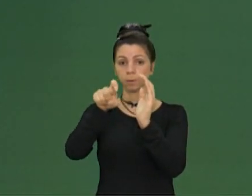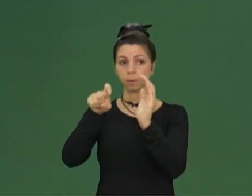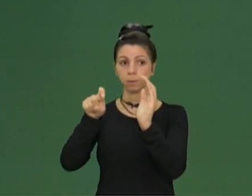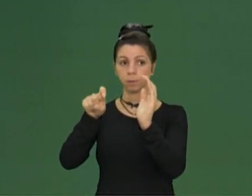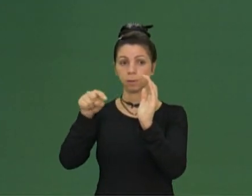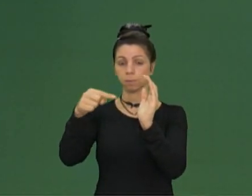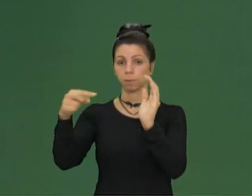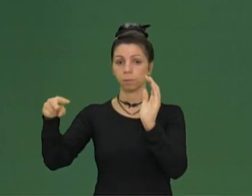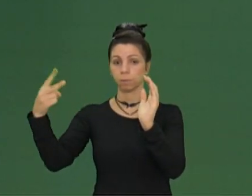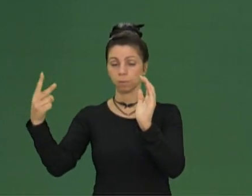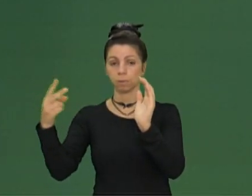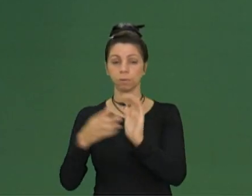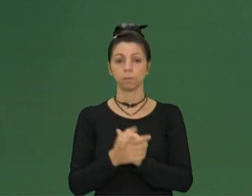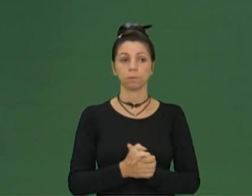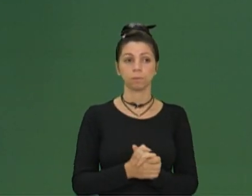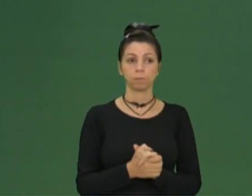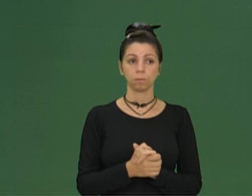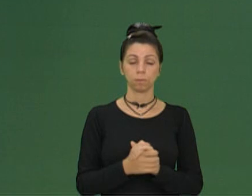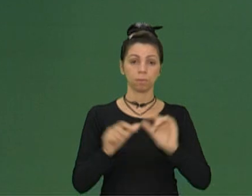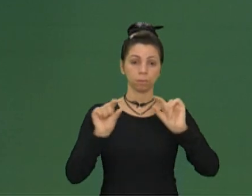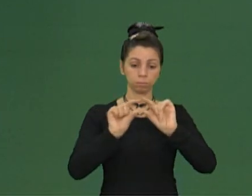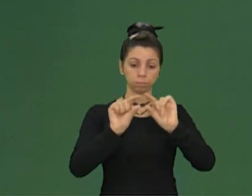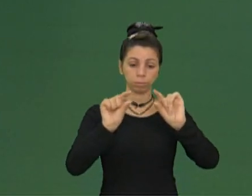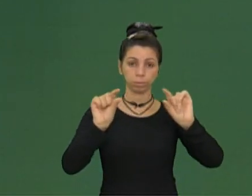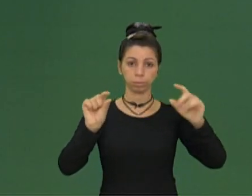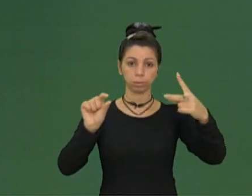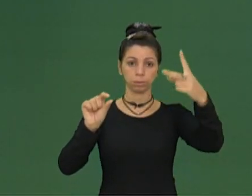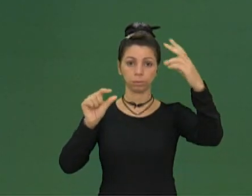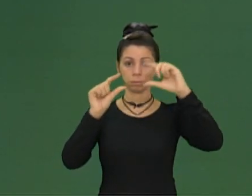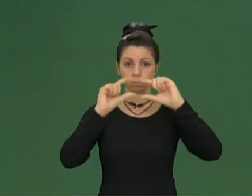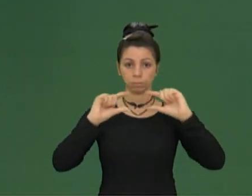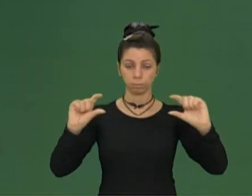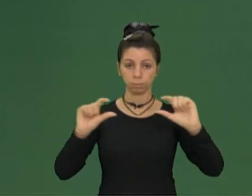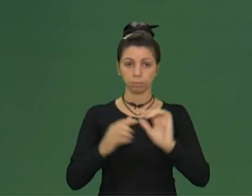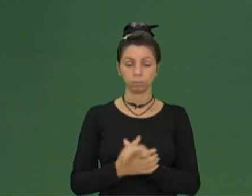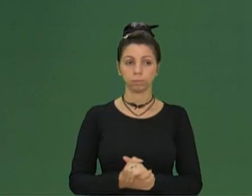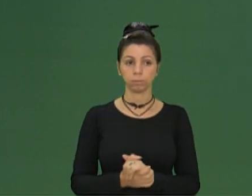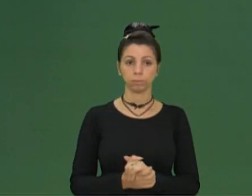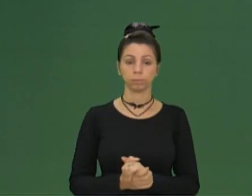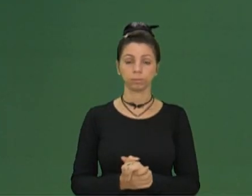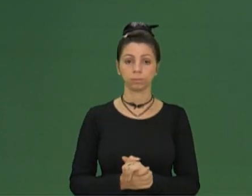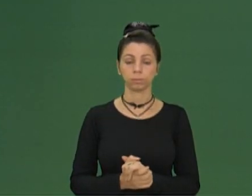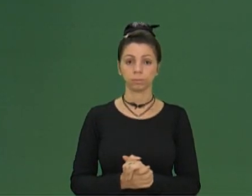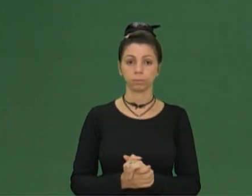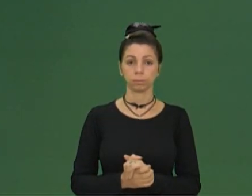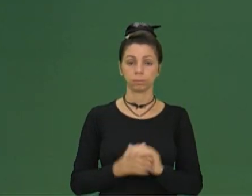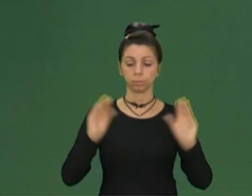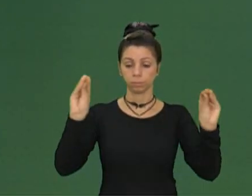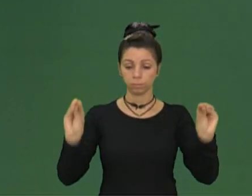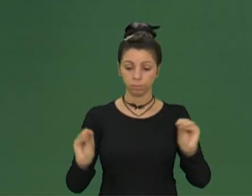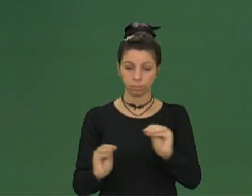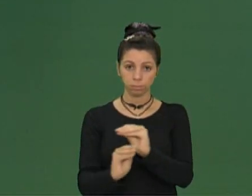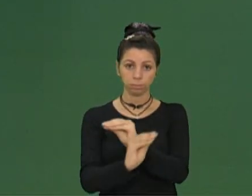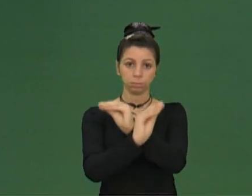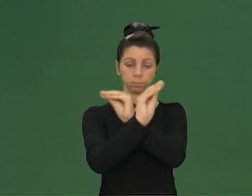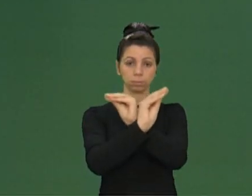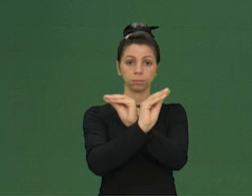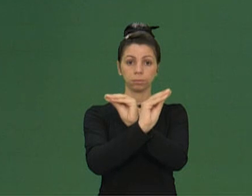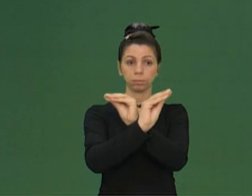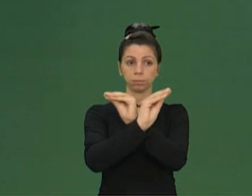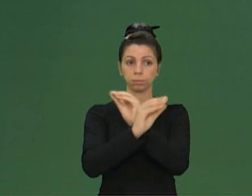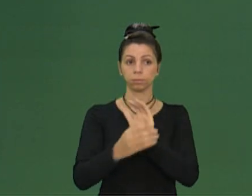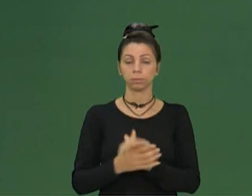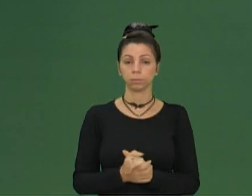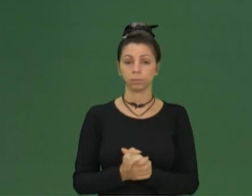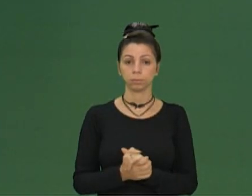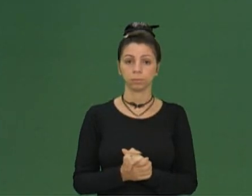mais. O que eu fiz aqui? Menos x quadrado mais 6, né? Passei o menos 2x para o primeiro membro, é mais 2x. E o